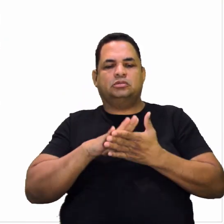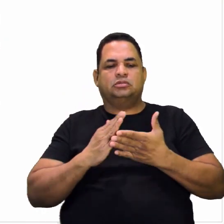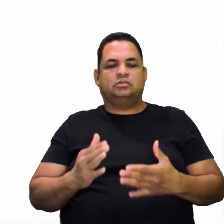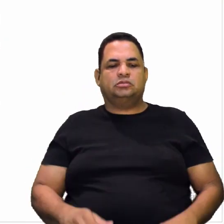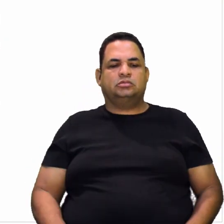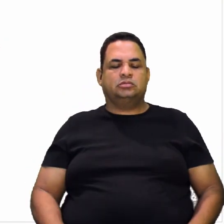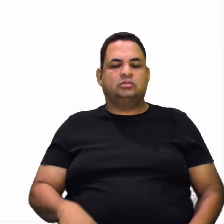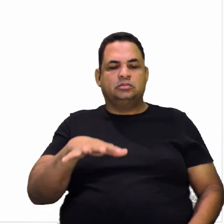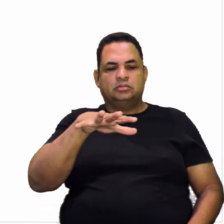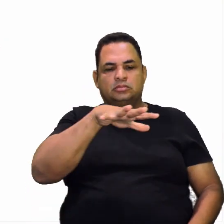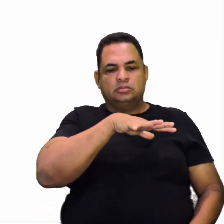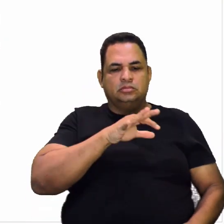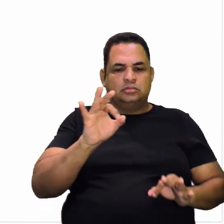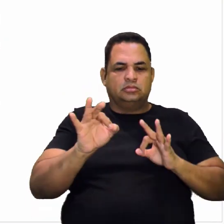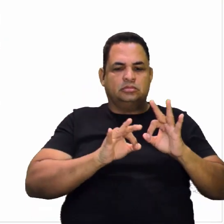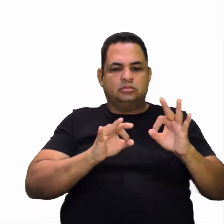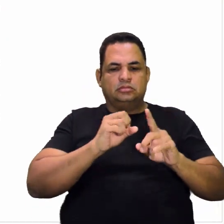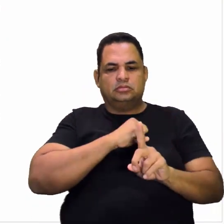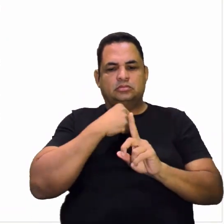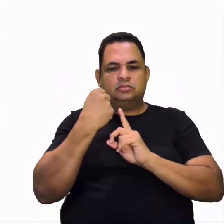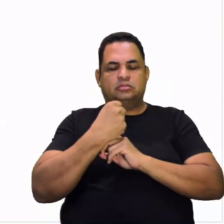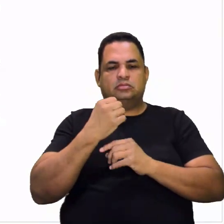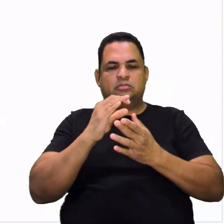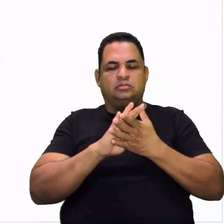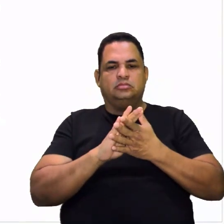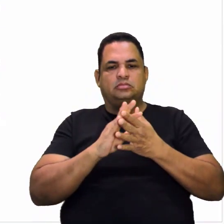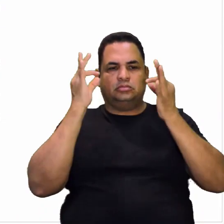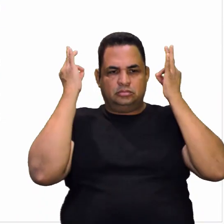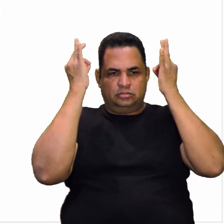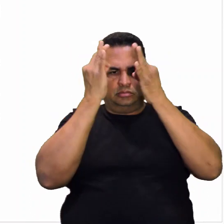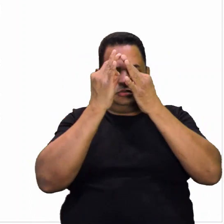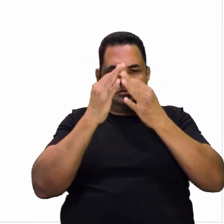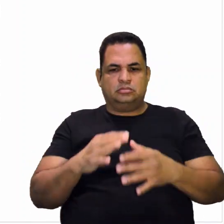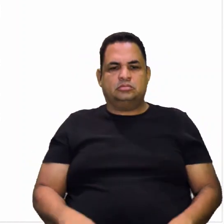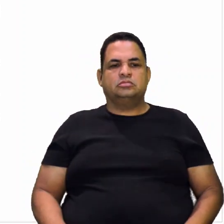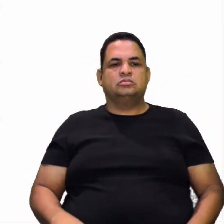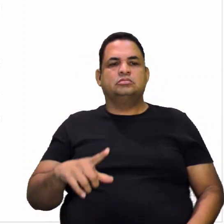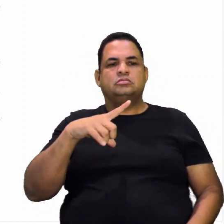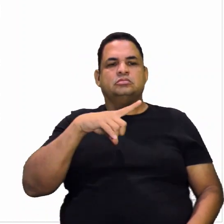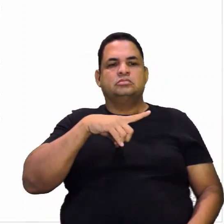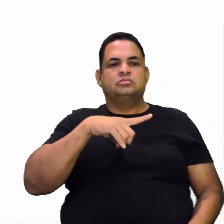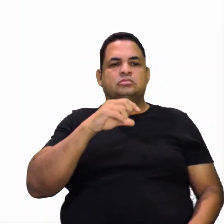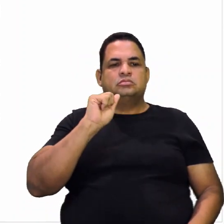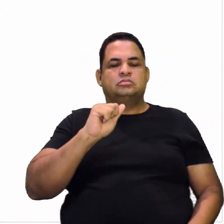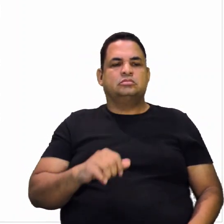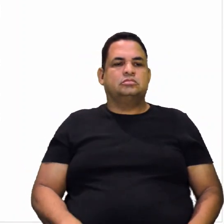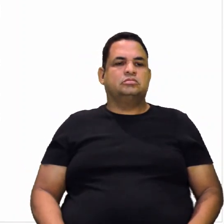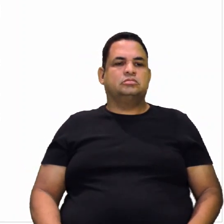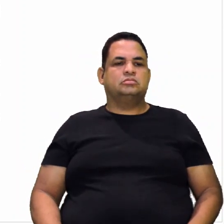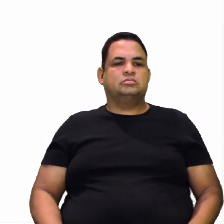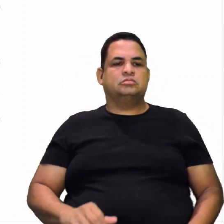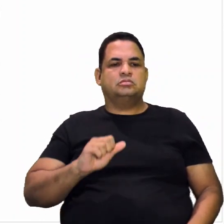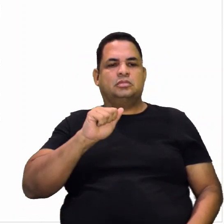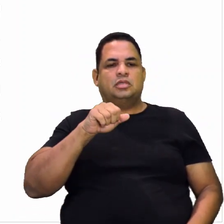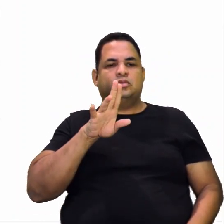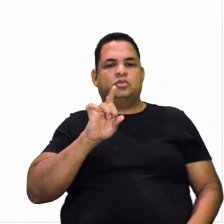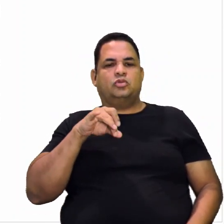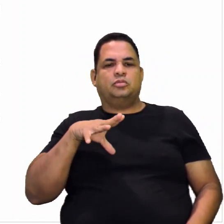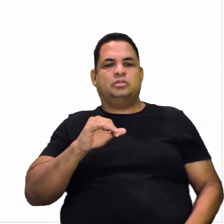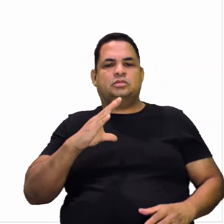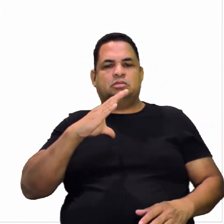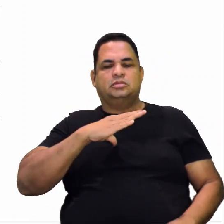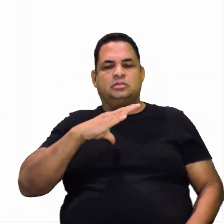Na região das formações sociais gregas, eu tenho a autonomia das